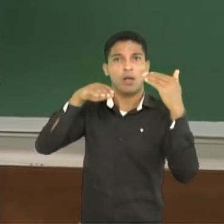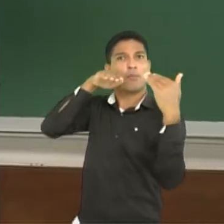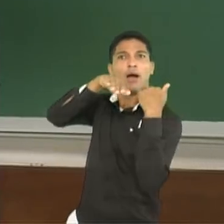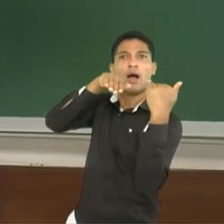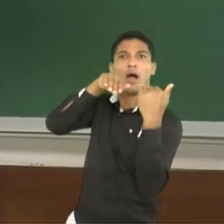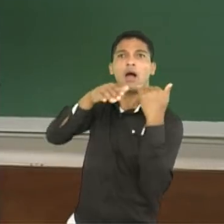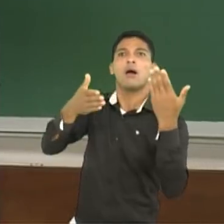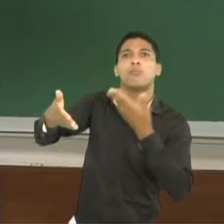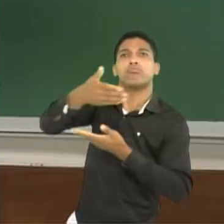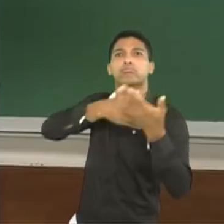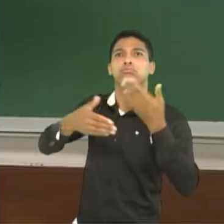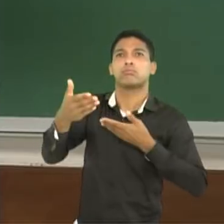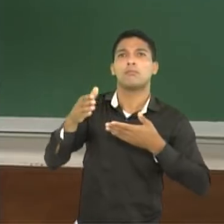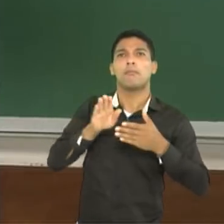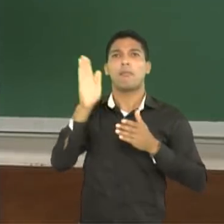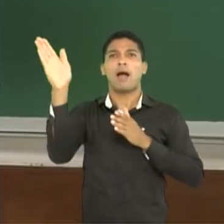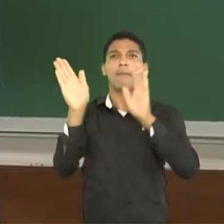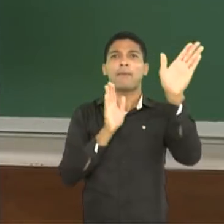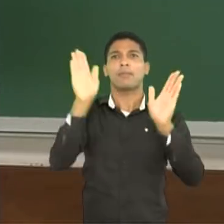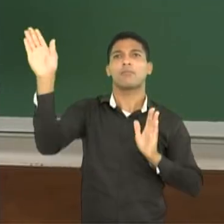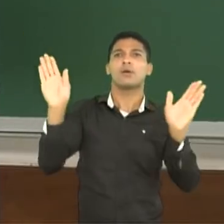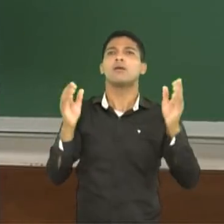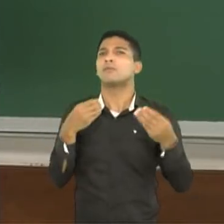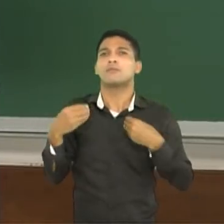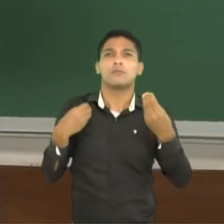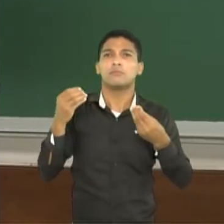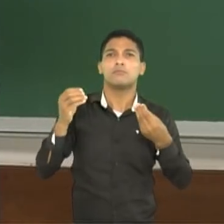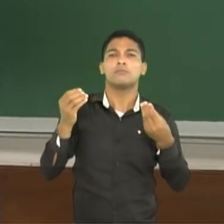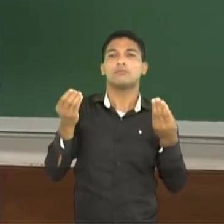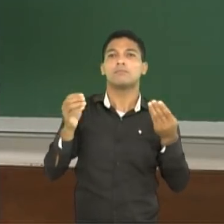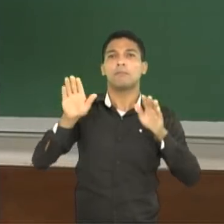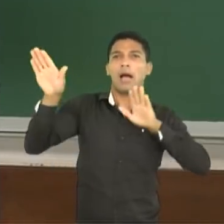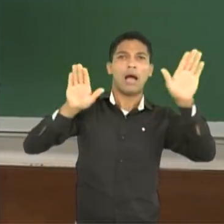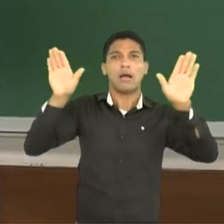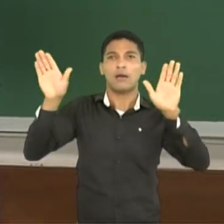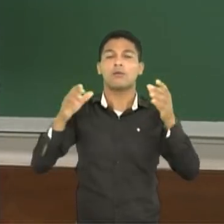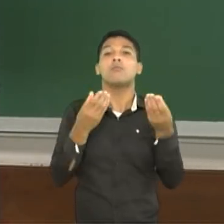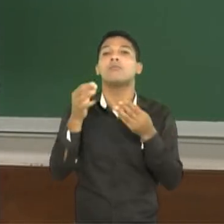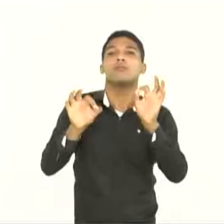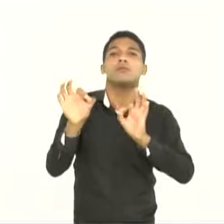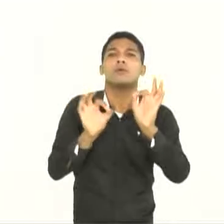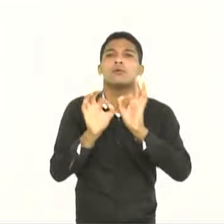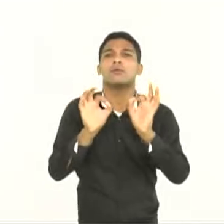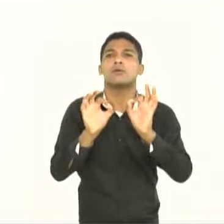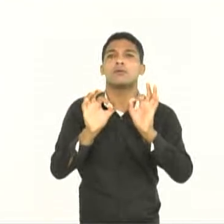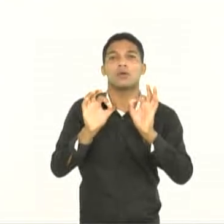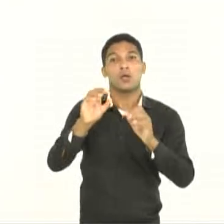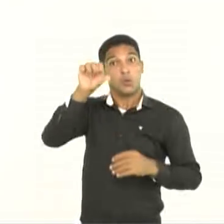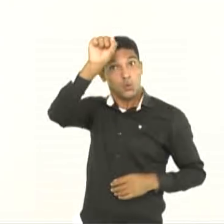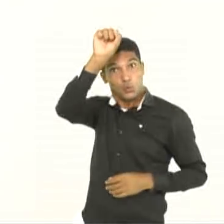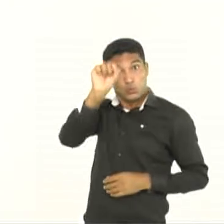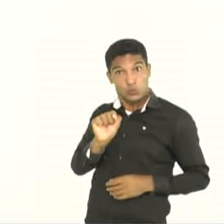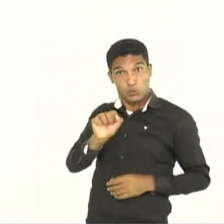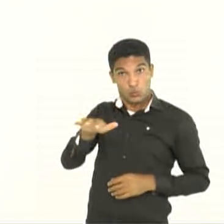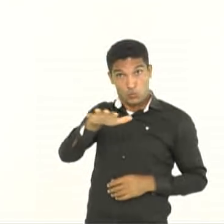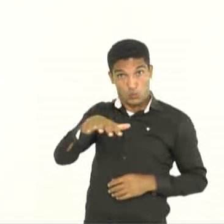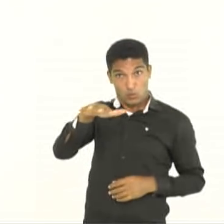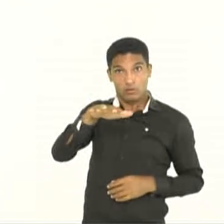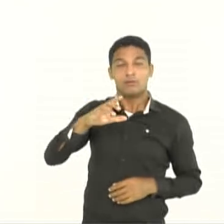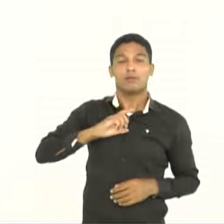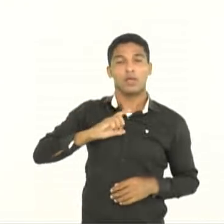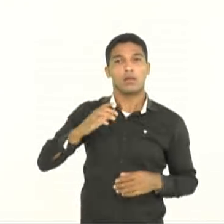das redes de transporte. E na região sul, como isso está organizado, né? O Sul é bem servido no